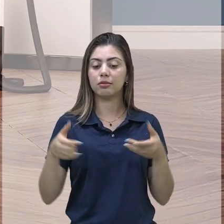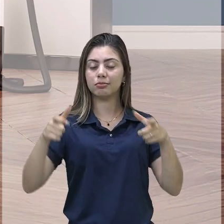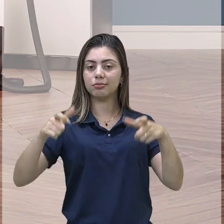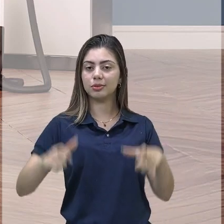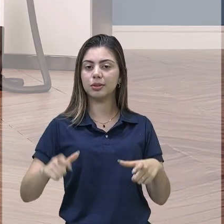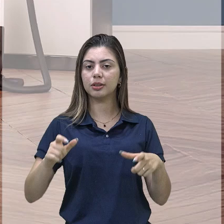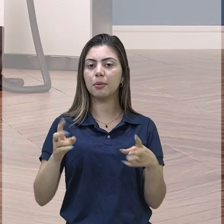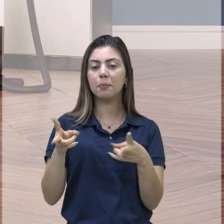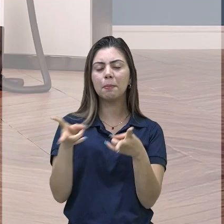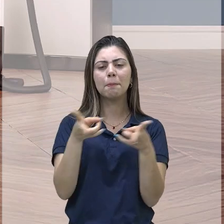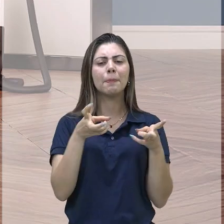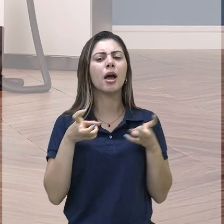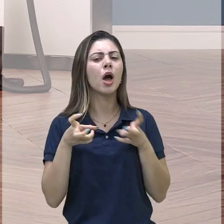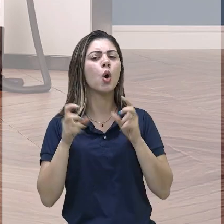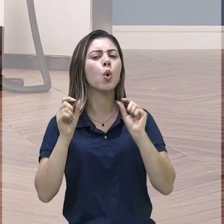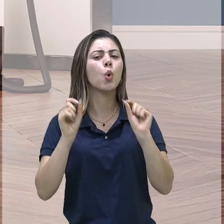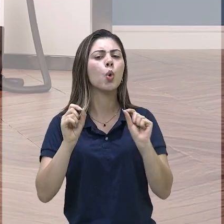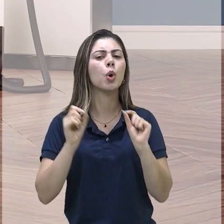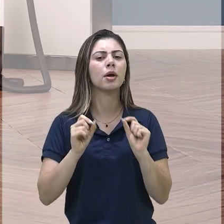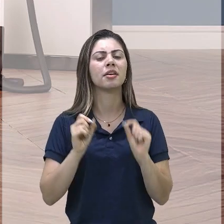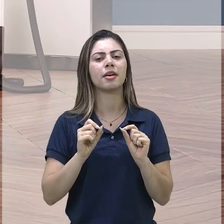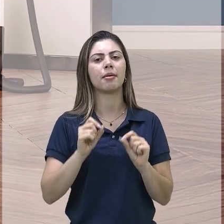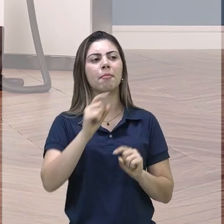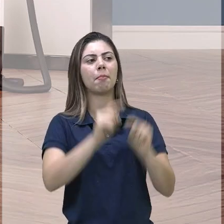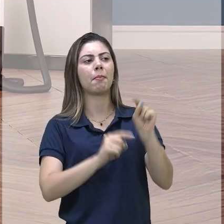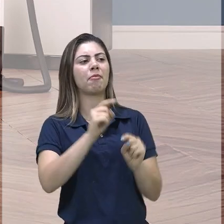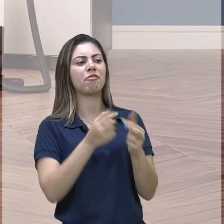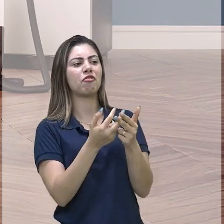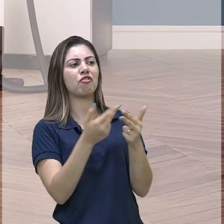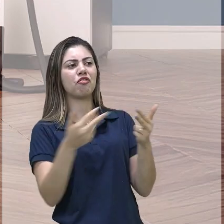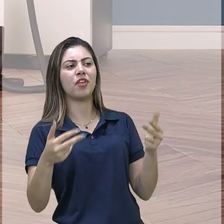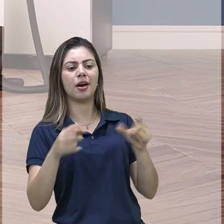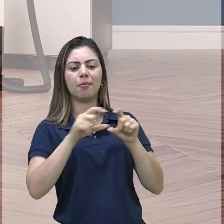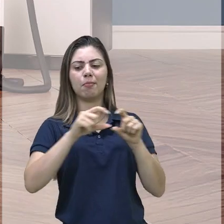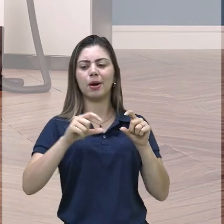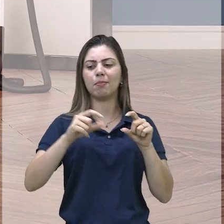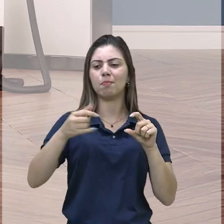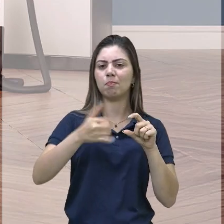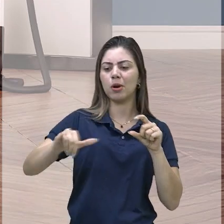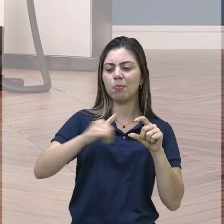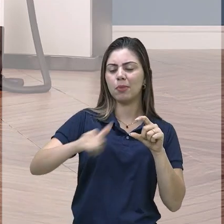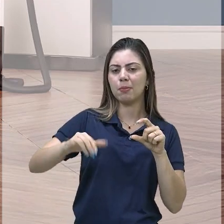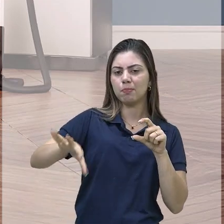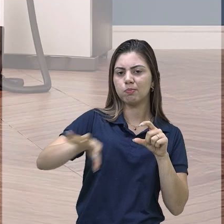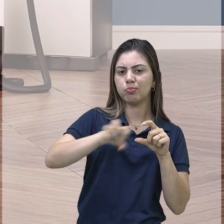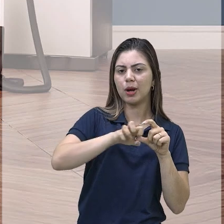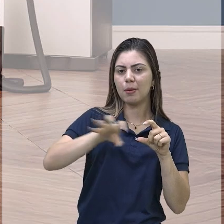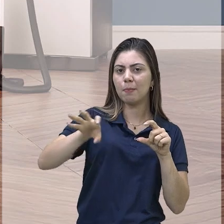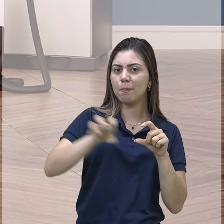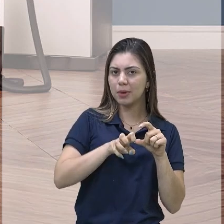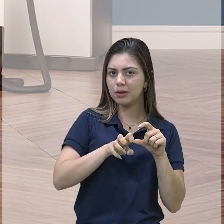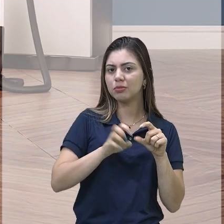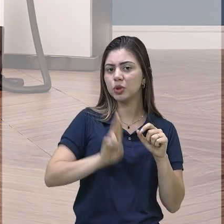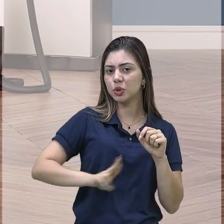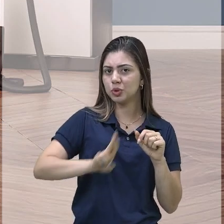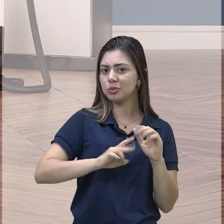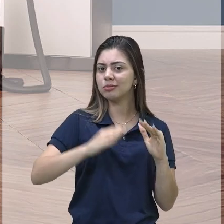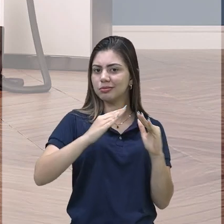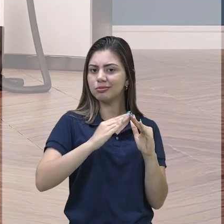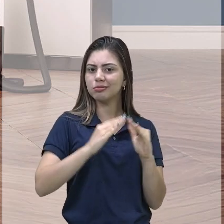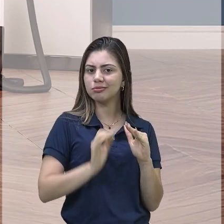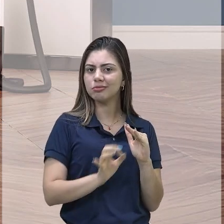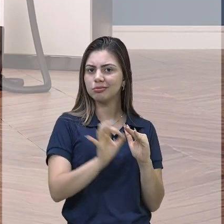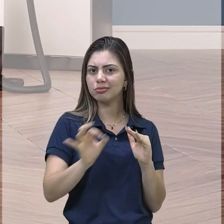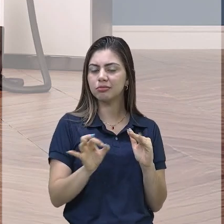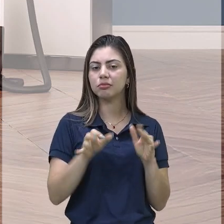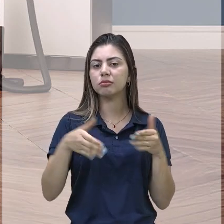podemos observar vários receptores elétricos, que são esses aparelhos aí, na maioria eletrodomésticos, que vão